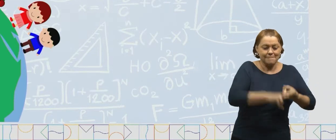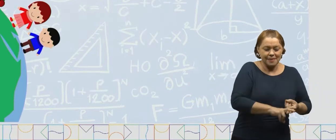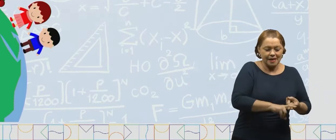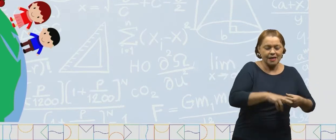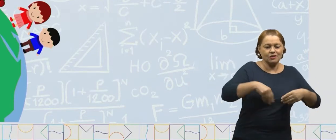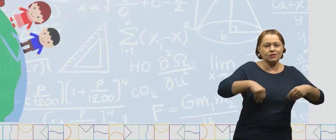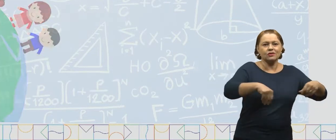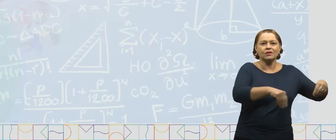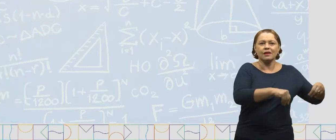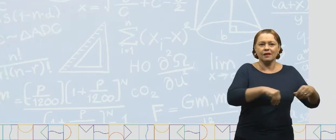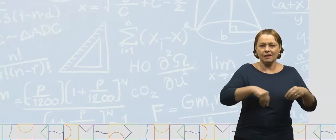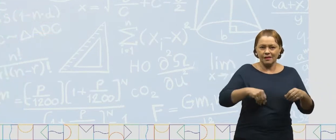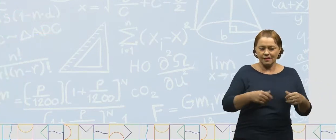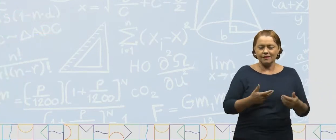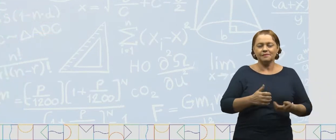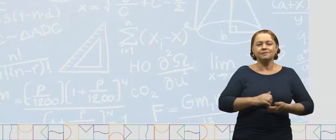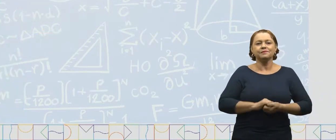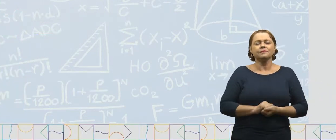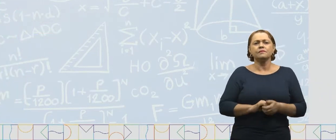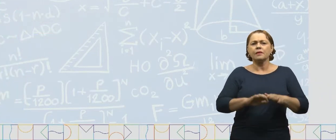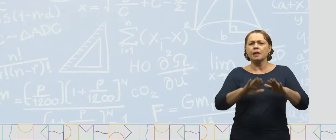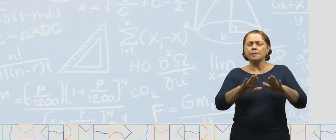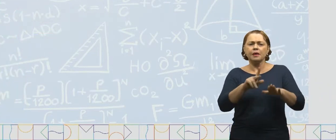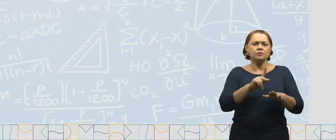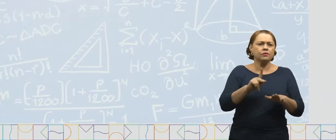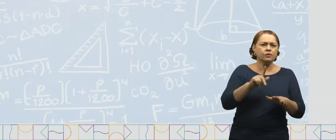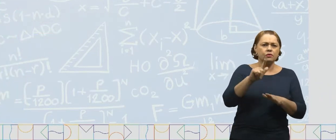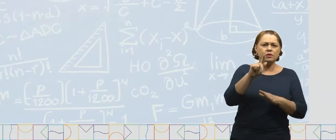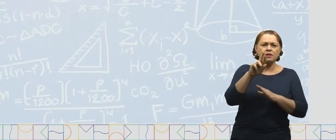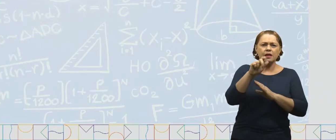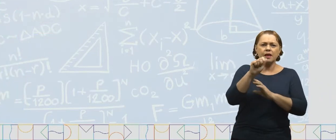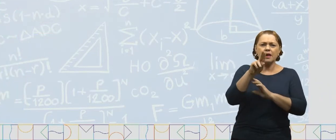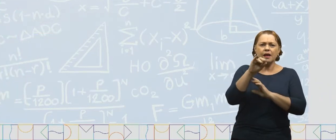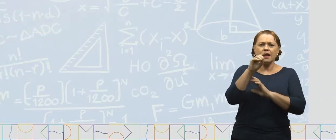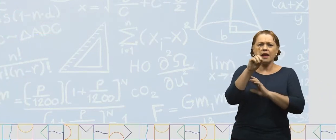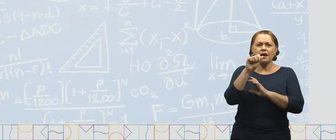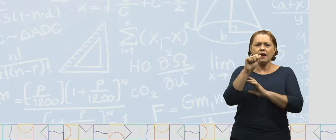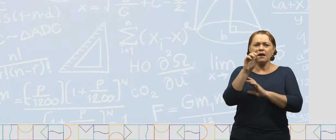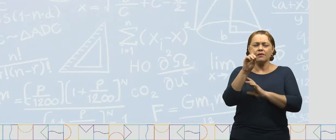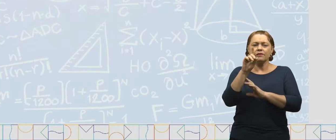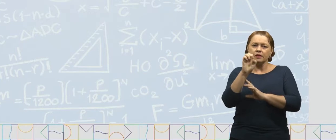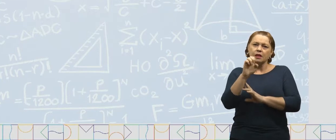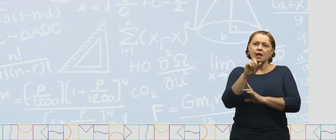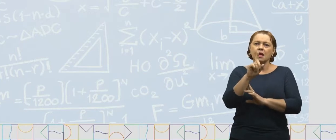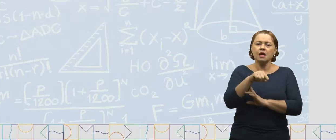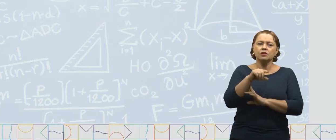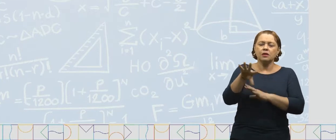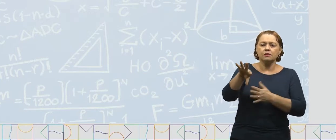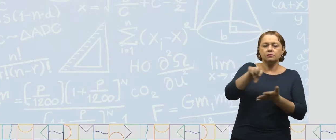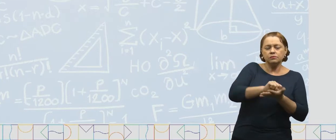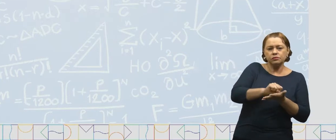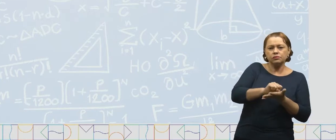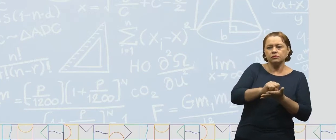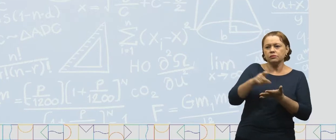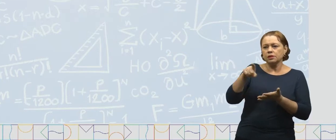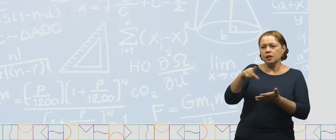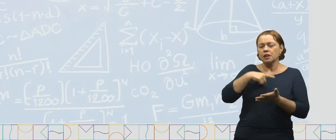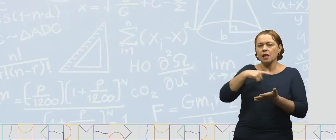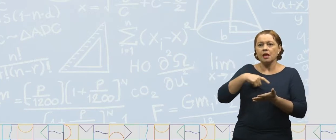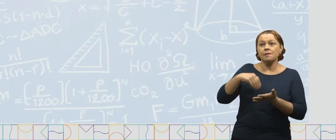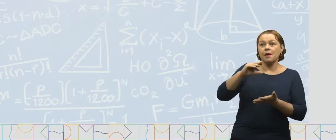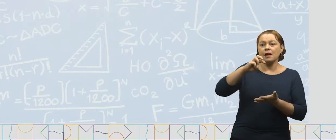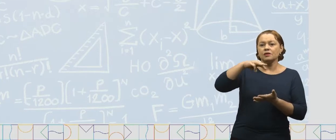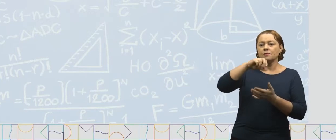atrai para ela. Mas, professor, se a gravidade é a atração de um corpo que tem mais massa do que o